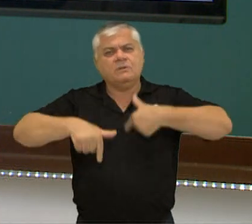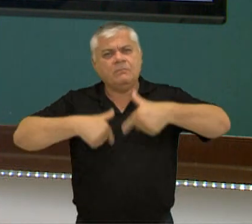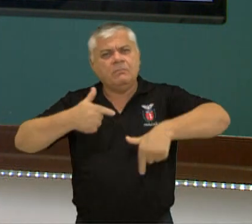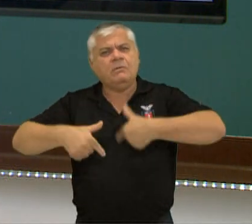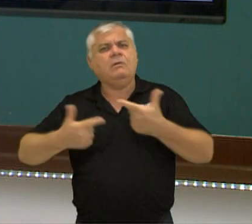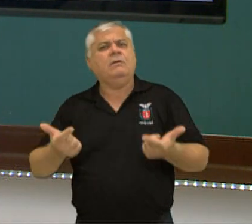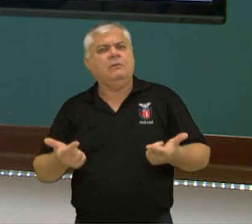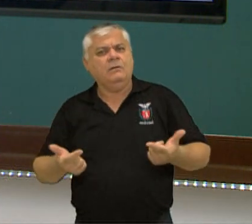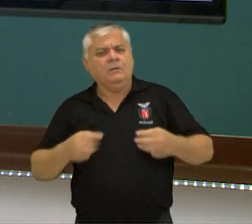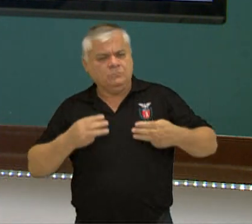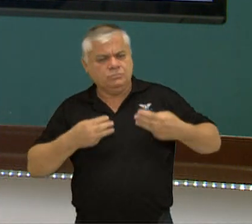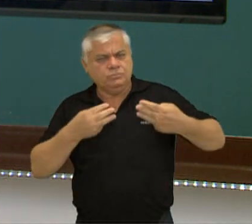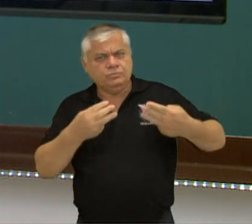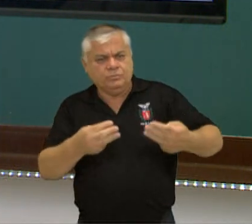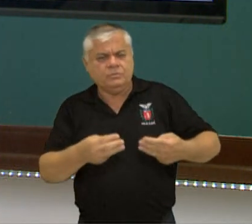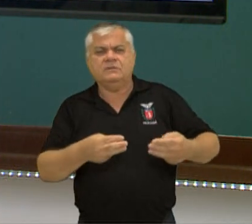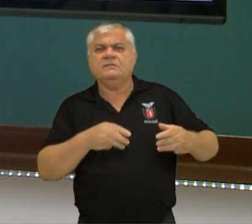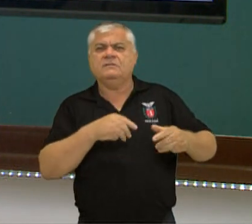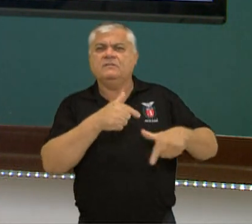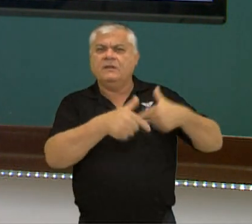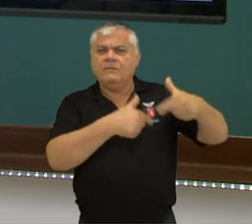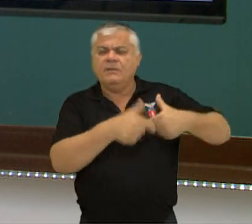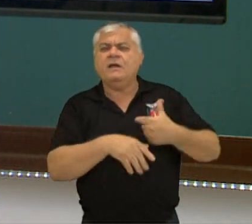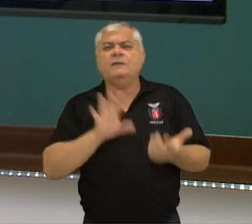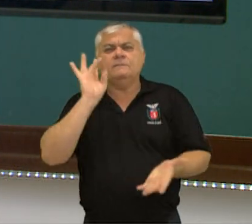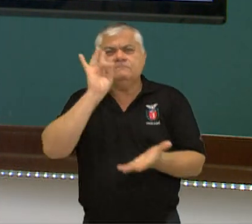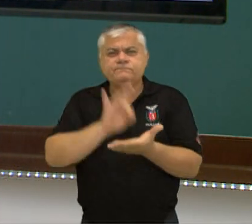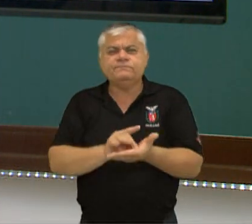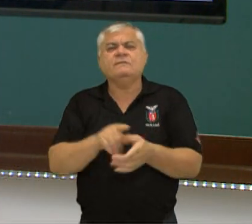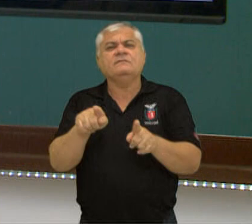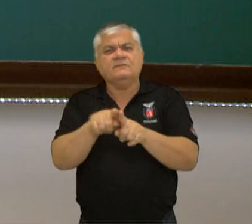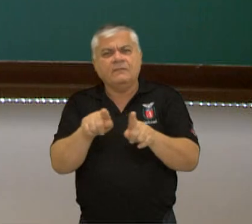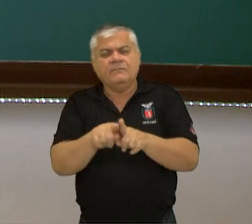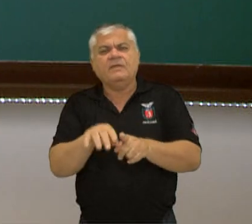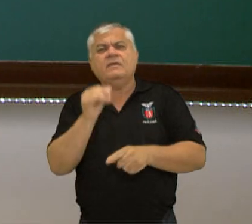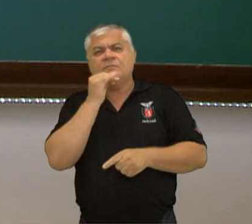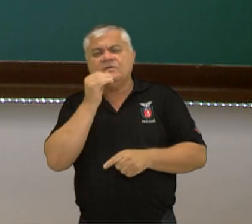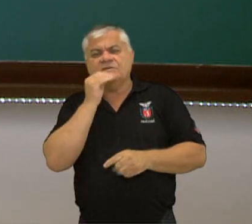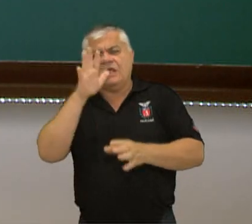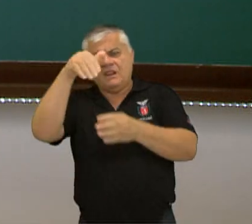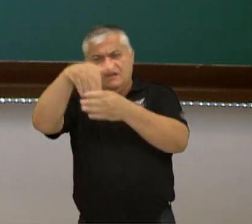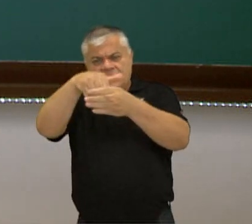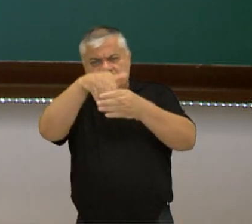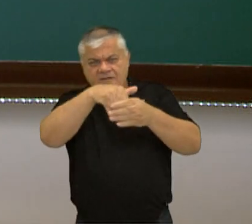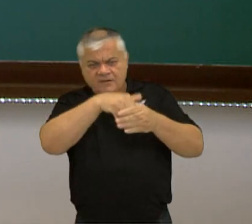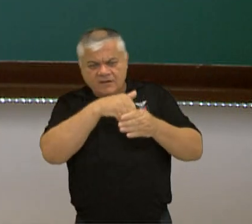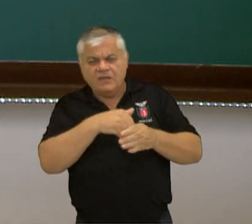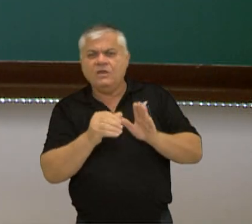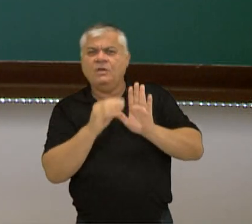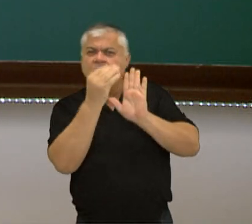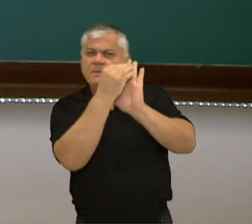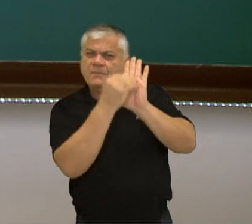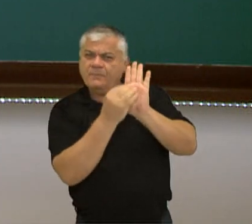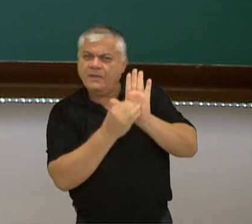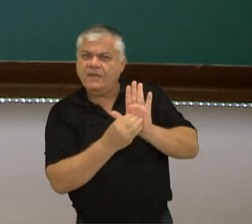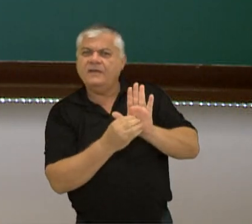a criação do Ministério do Trabalho, confirmou então as disposições eleitorais do Código